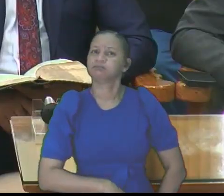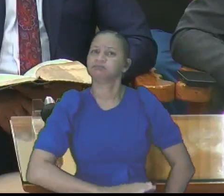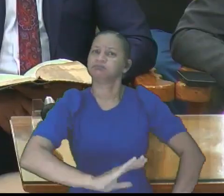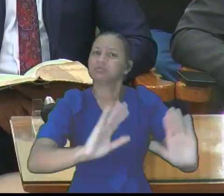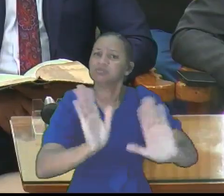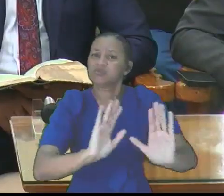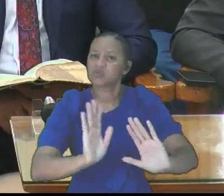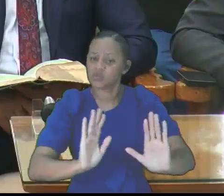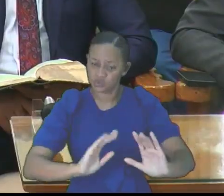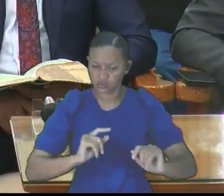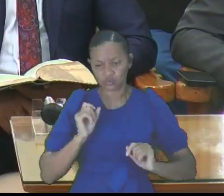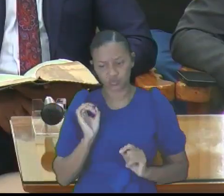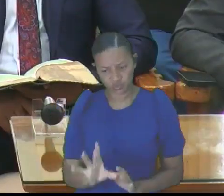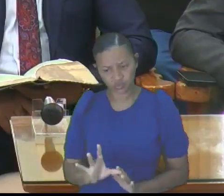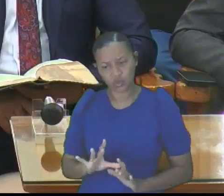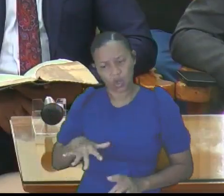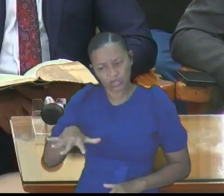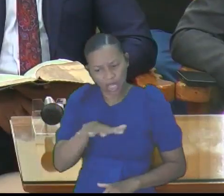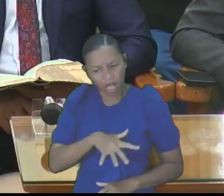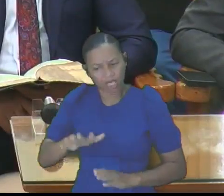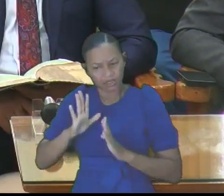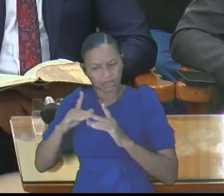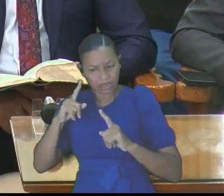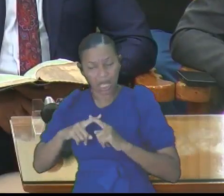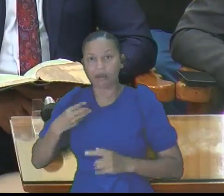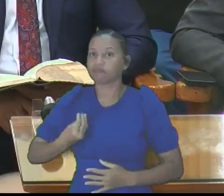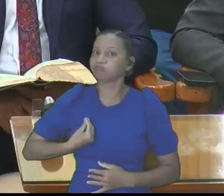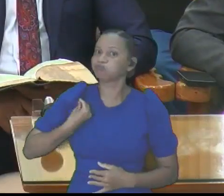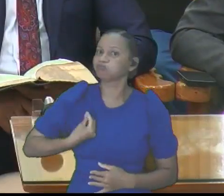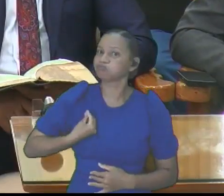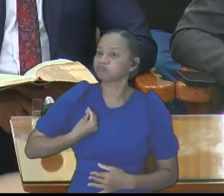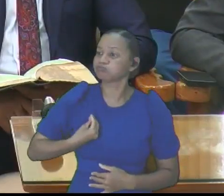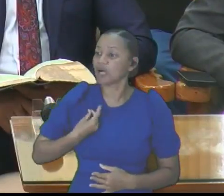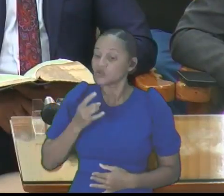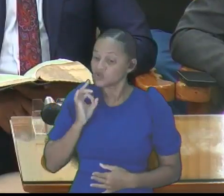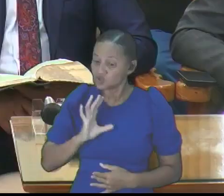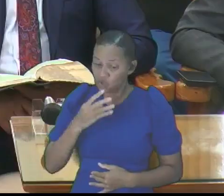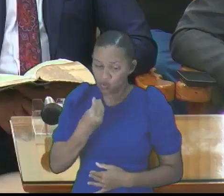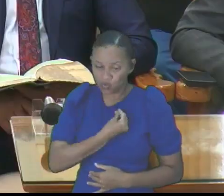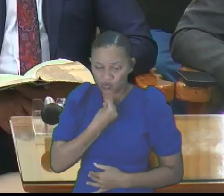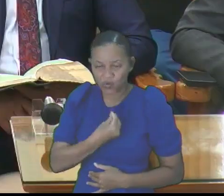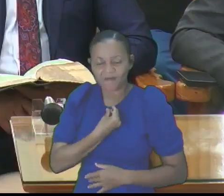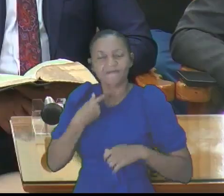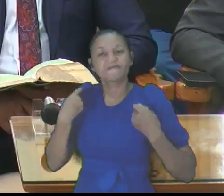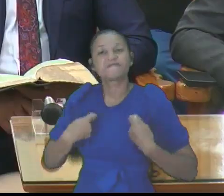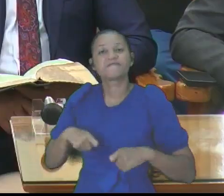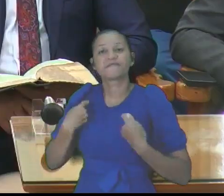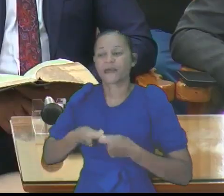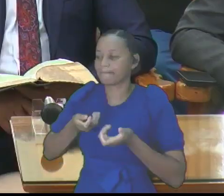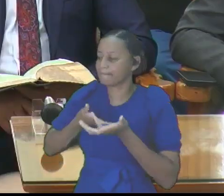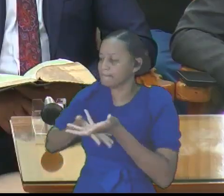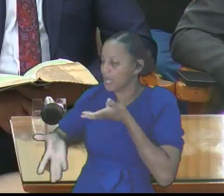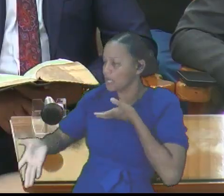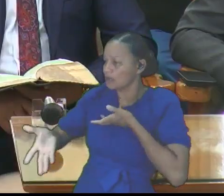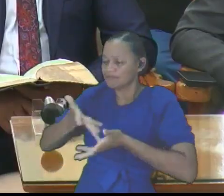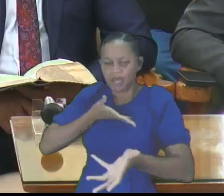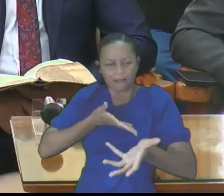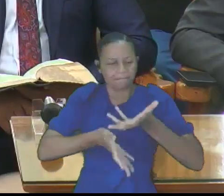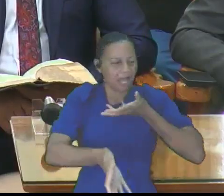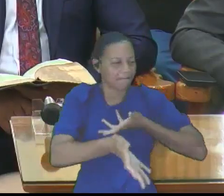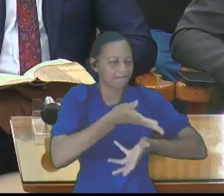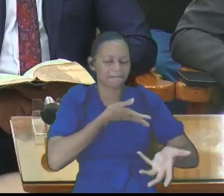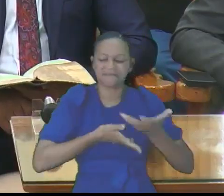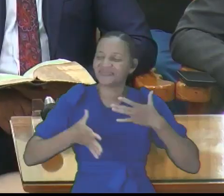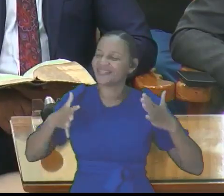Não só eclesiasticamente, mas a vida, ela só é vida se for partilhada.